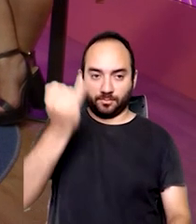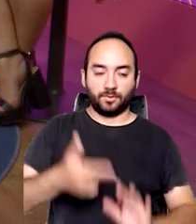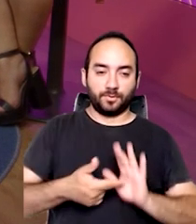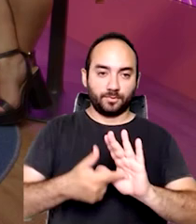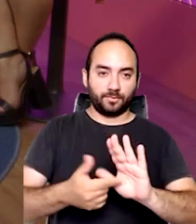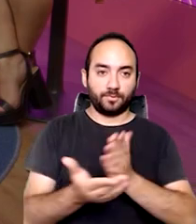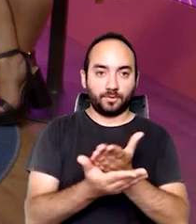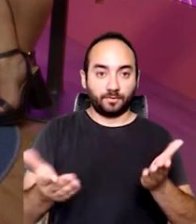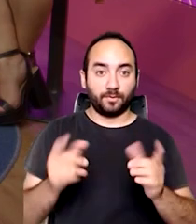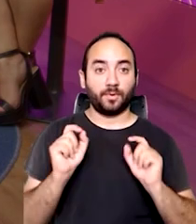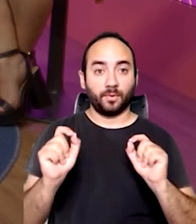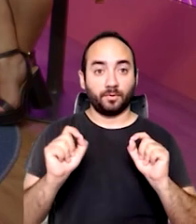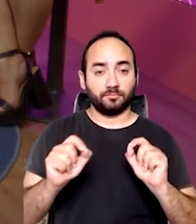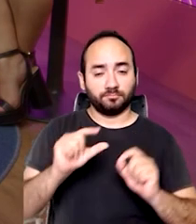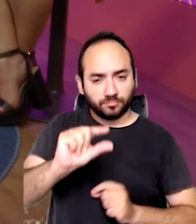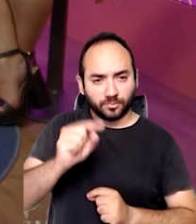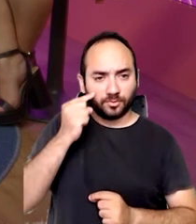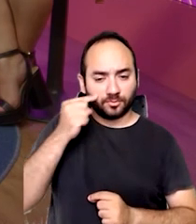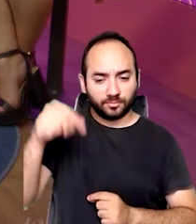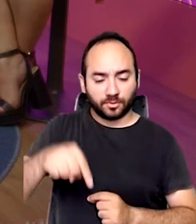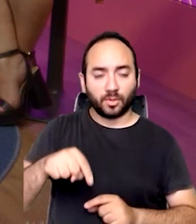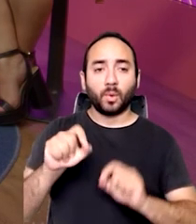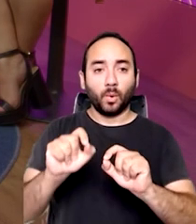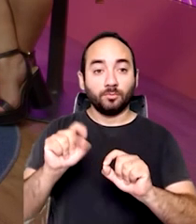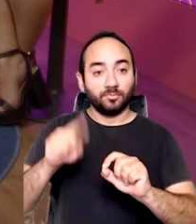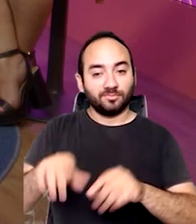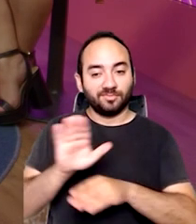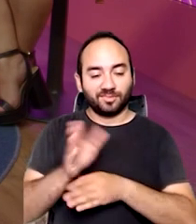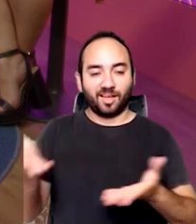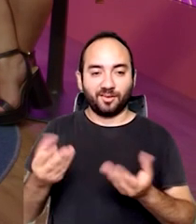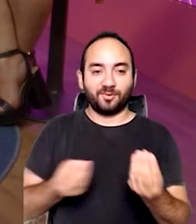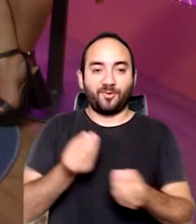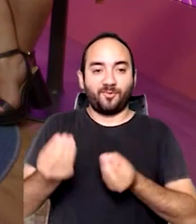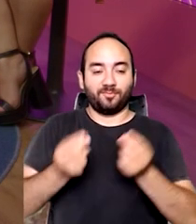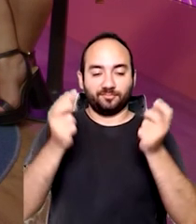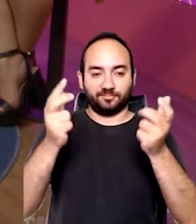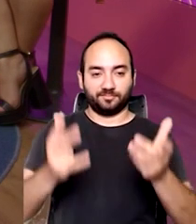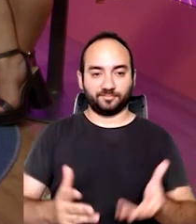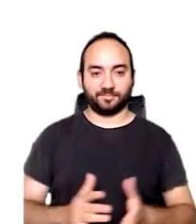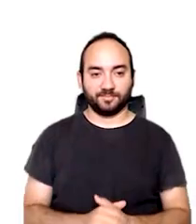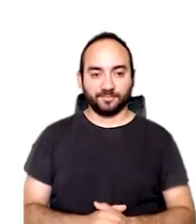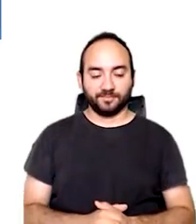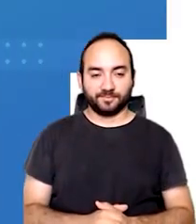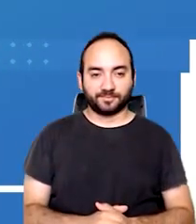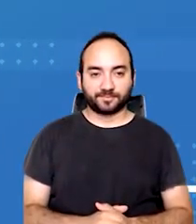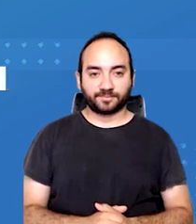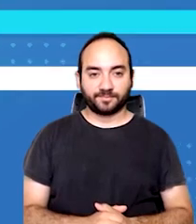importante para vocês verem um pouquinho do que foi a nossa tarde hoje